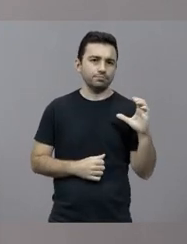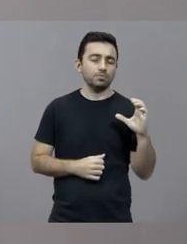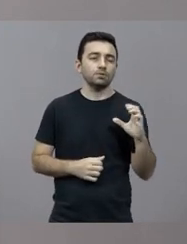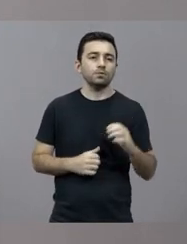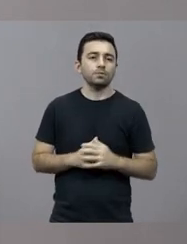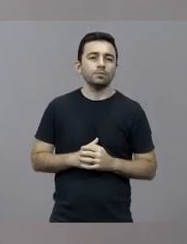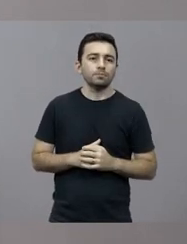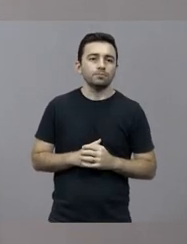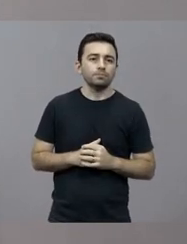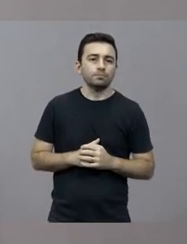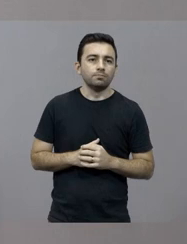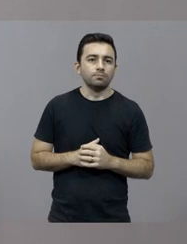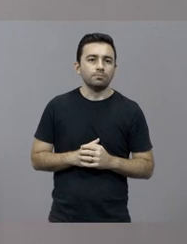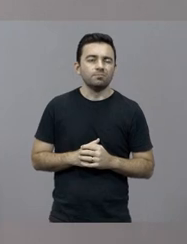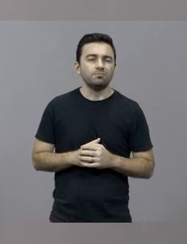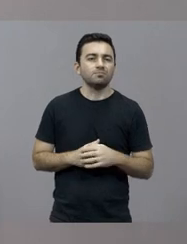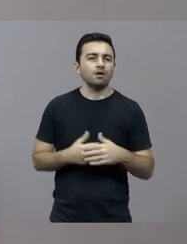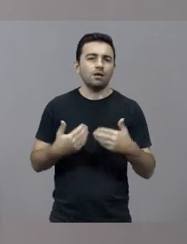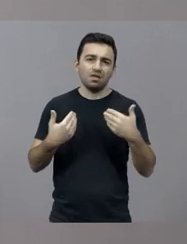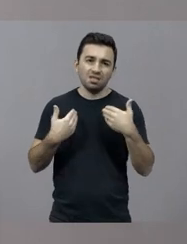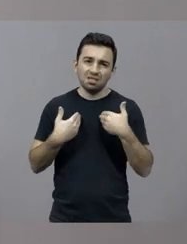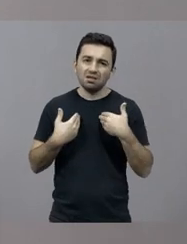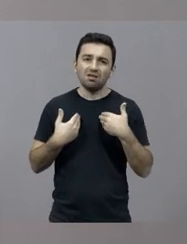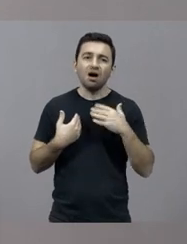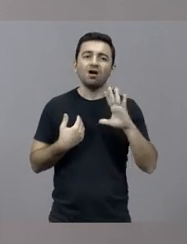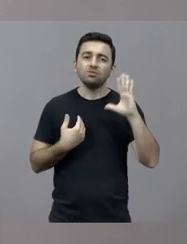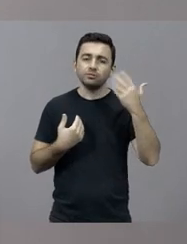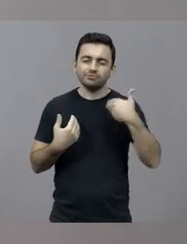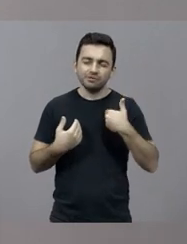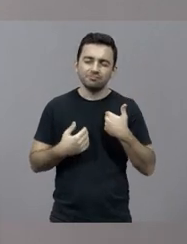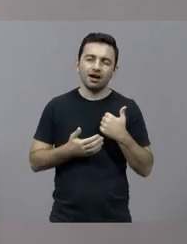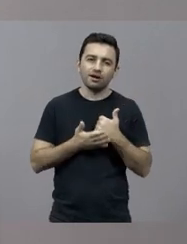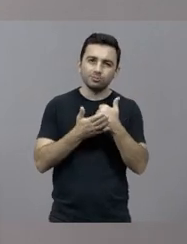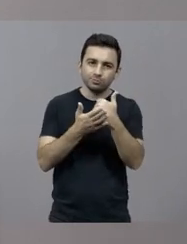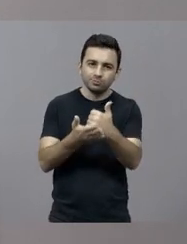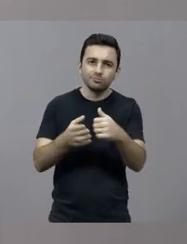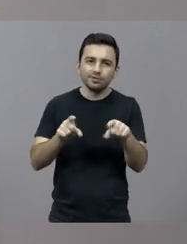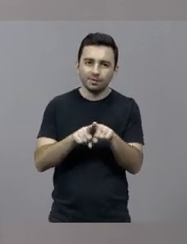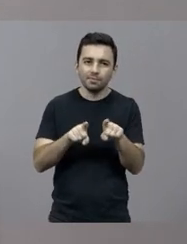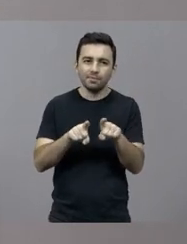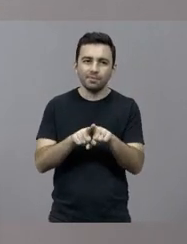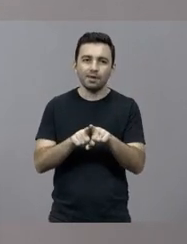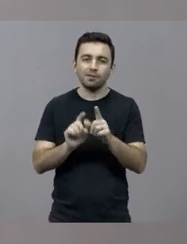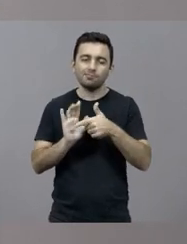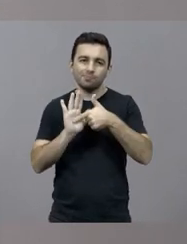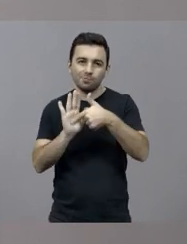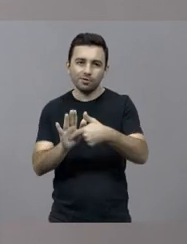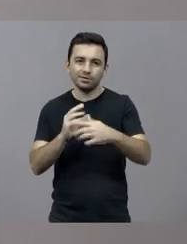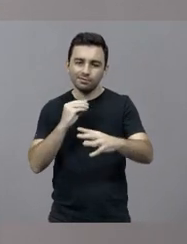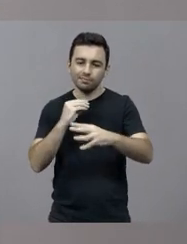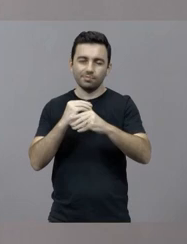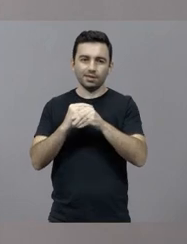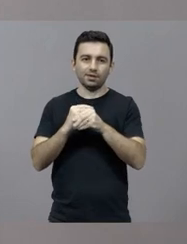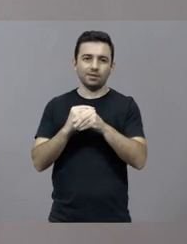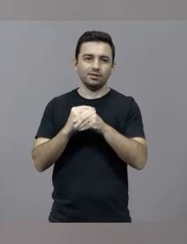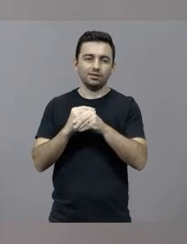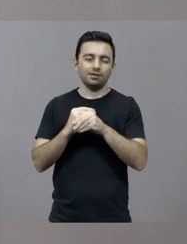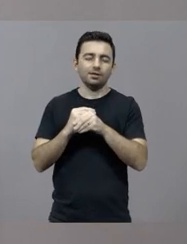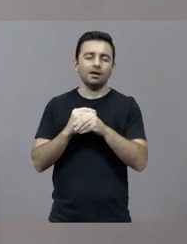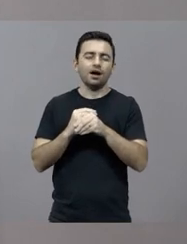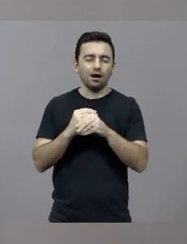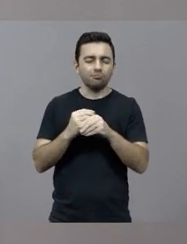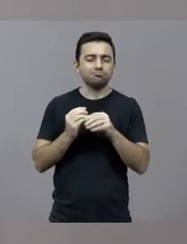também tive uma modesta participação na indicação de emenda parlamentar, que beneficiou